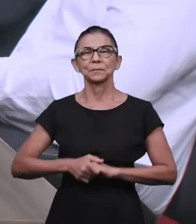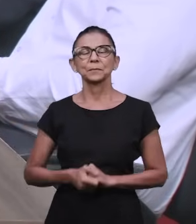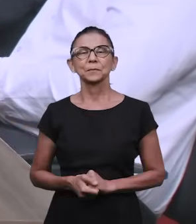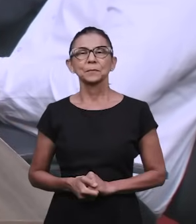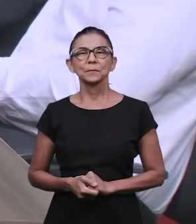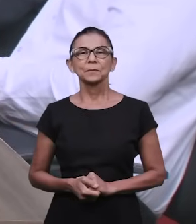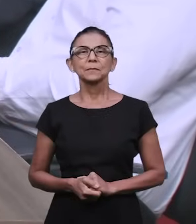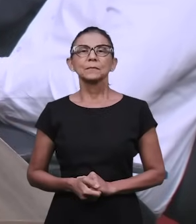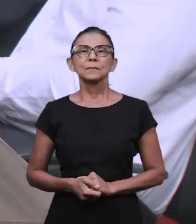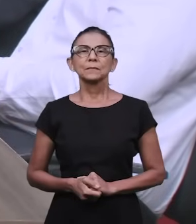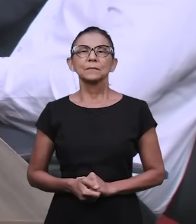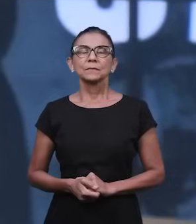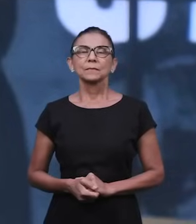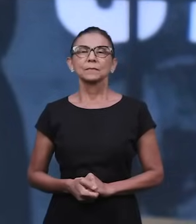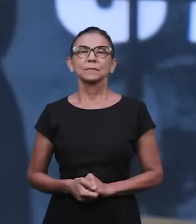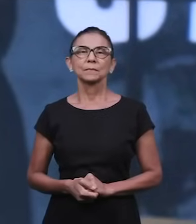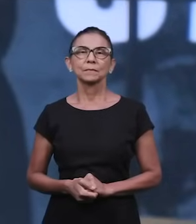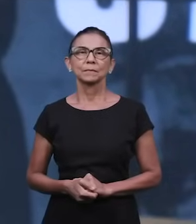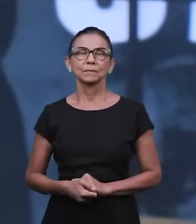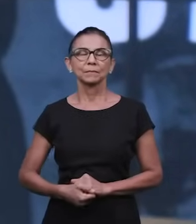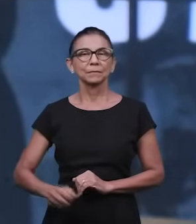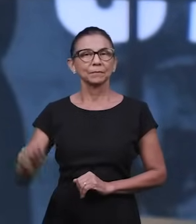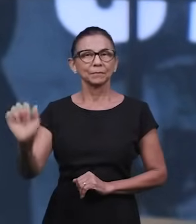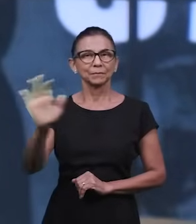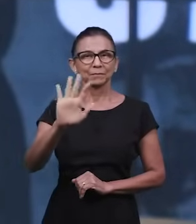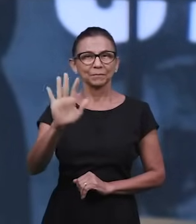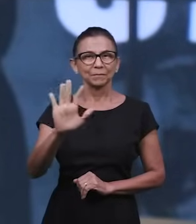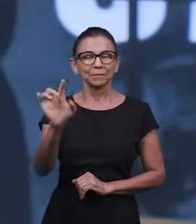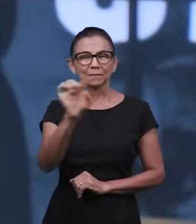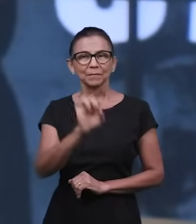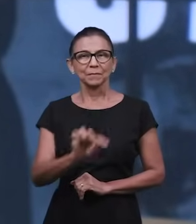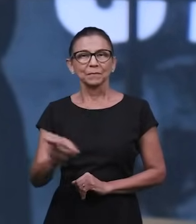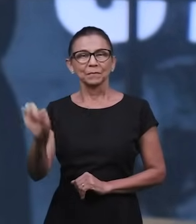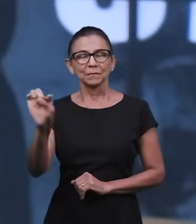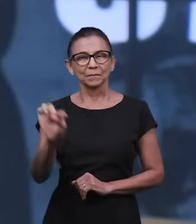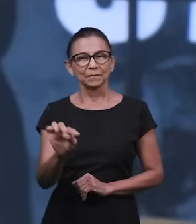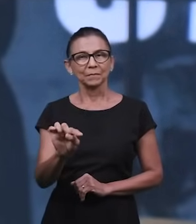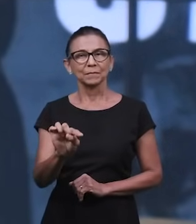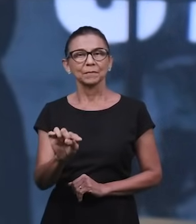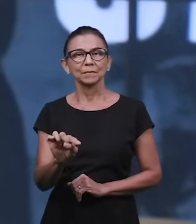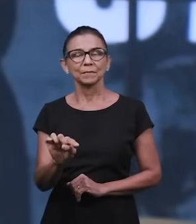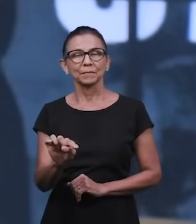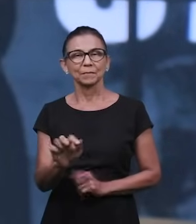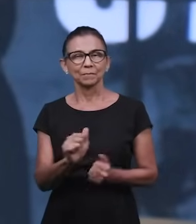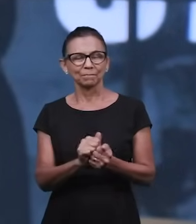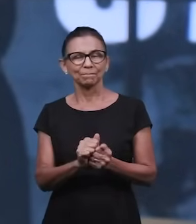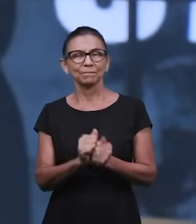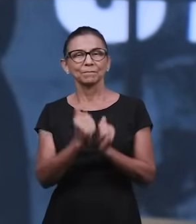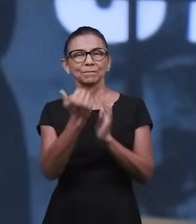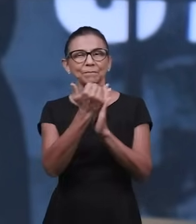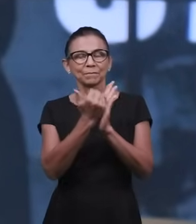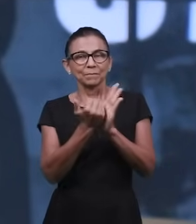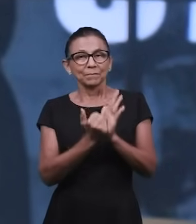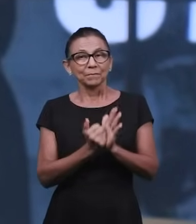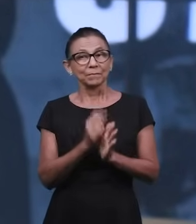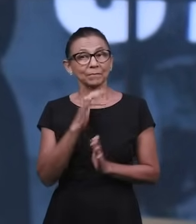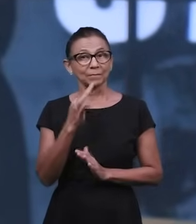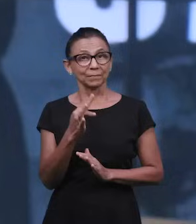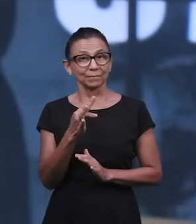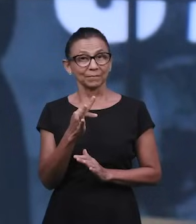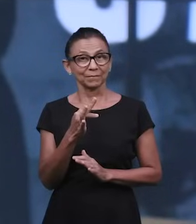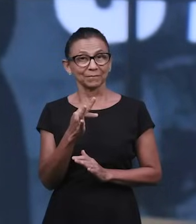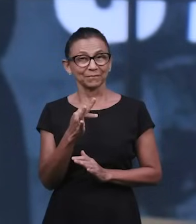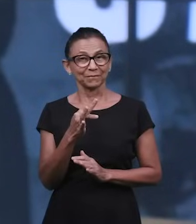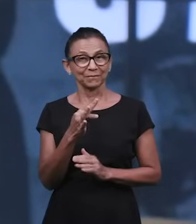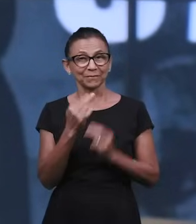a Jesus, eu quero despedir de todos que participaram conosco ao longo desses episódios e em breve teremos novidades,